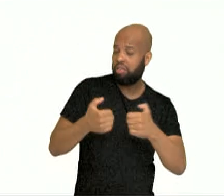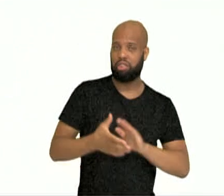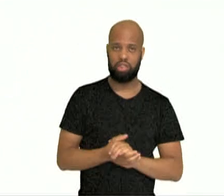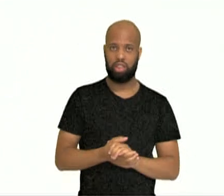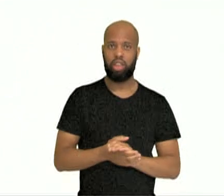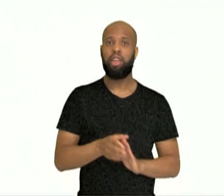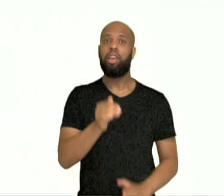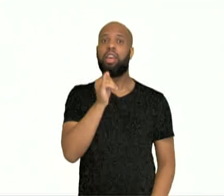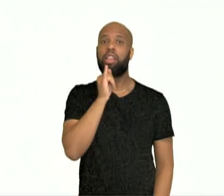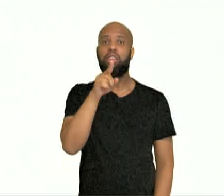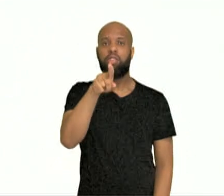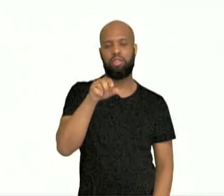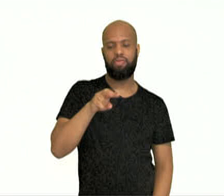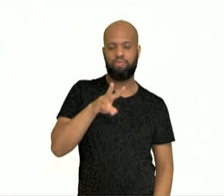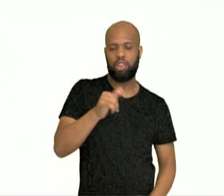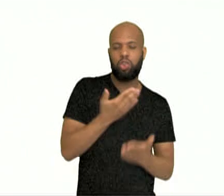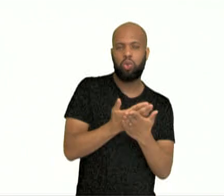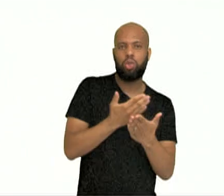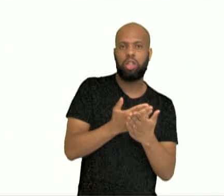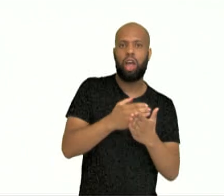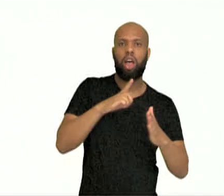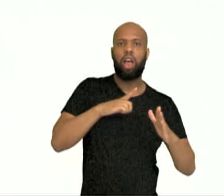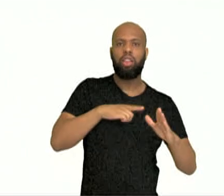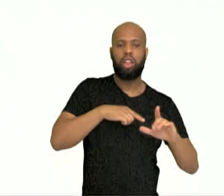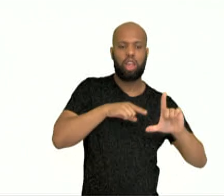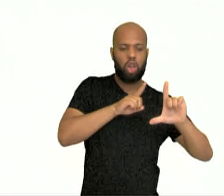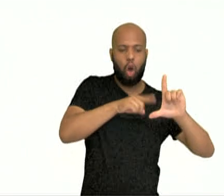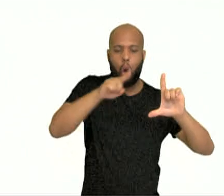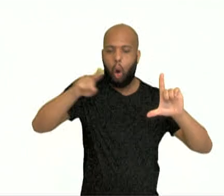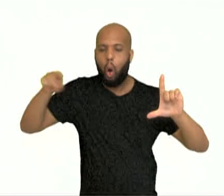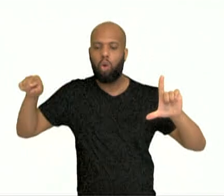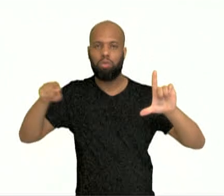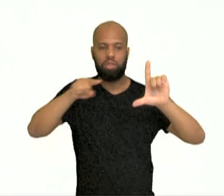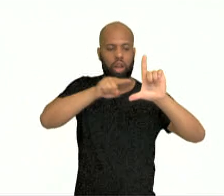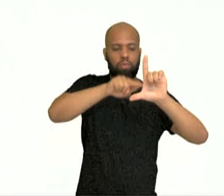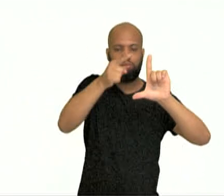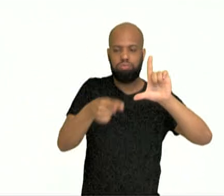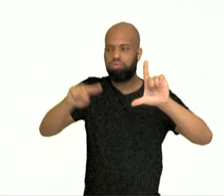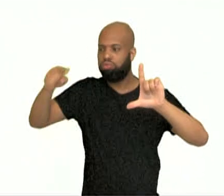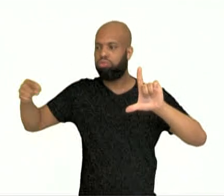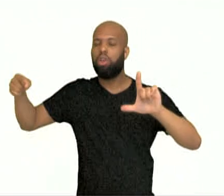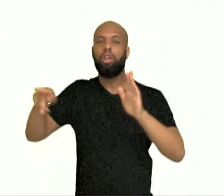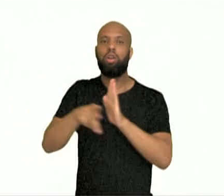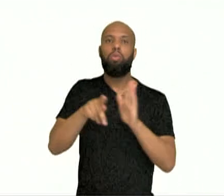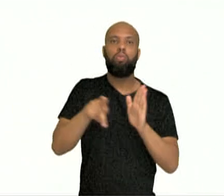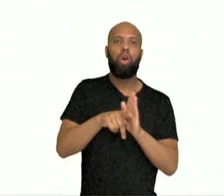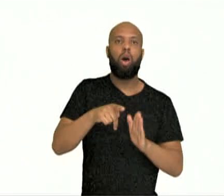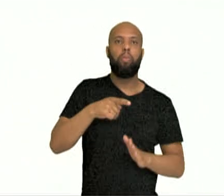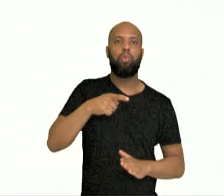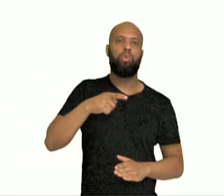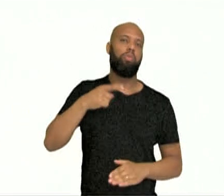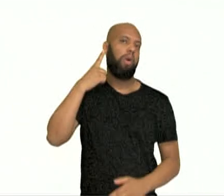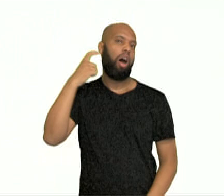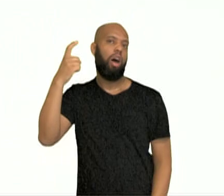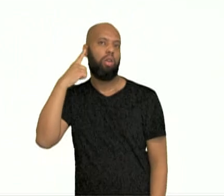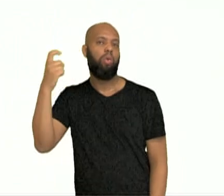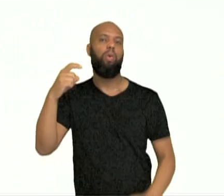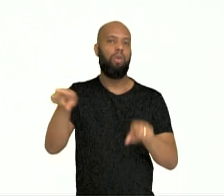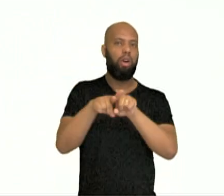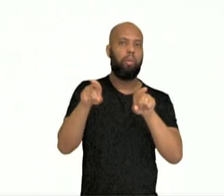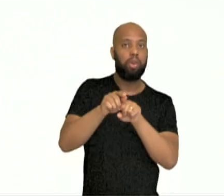a ondulatória, as ondas sonoras, ondas de luz, enfim, conforme eu citei aqui para